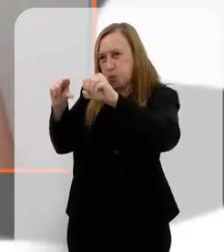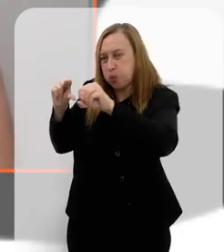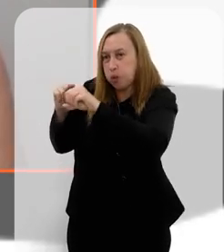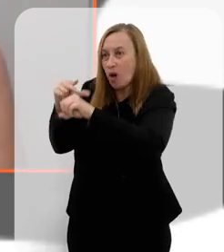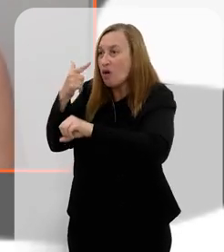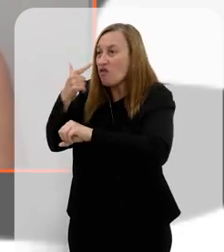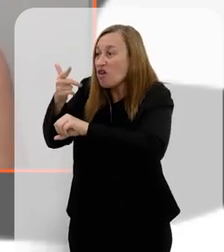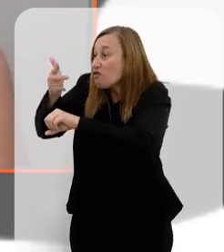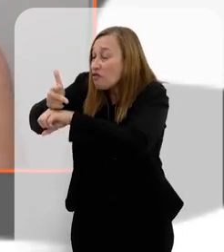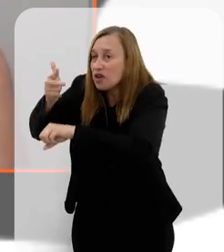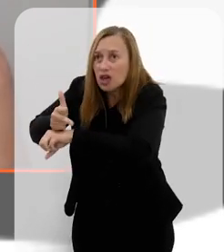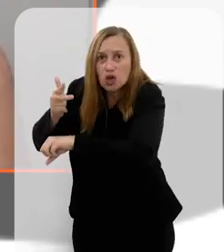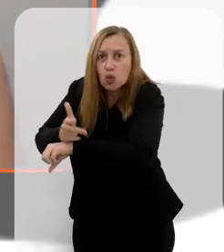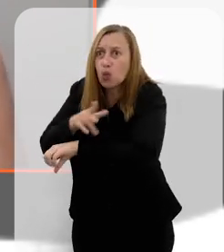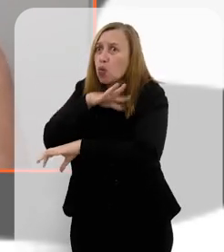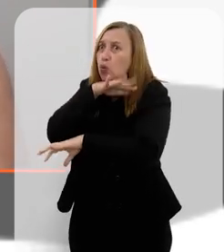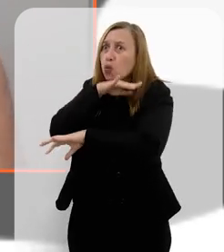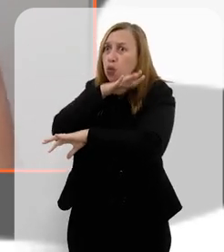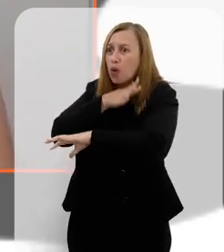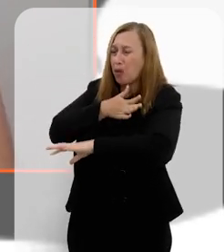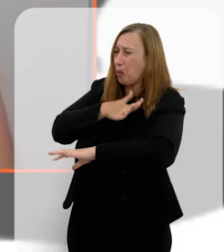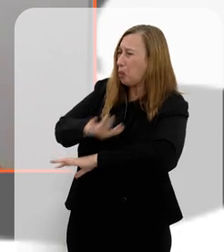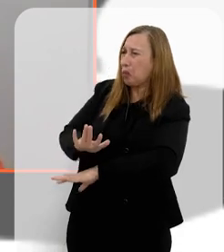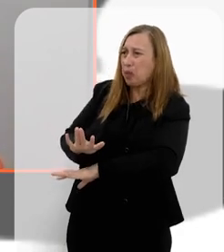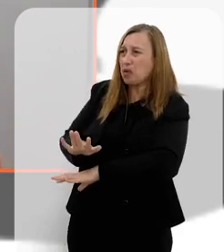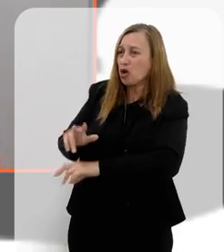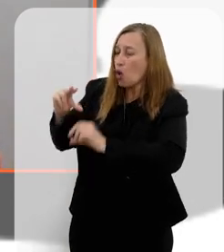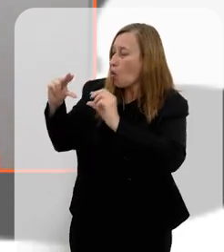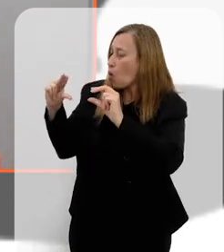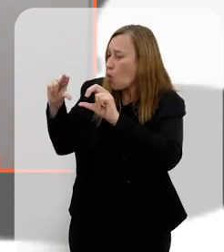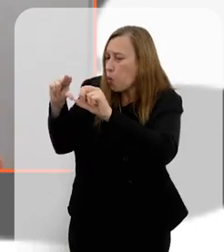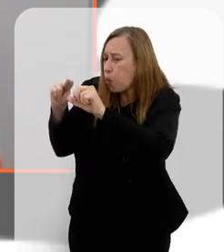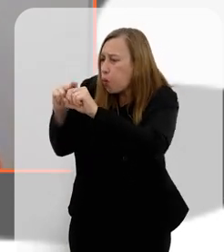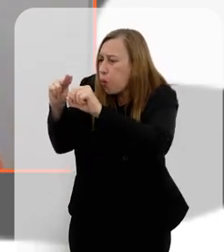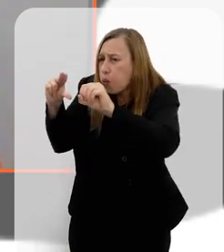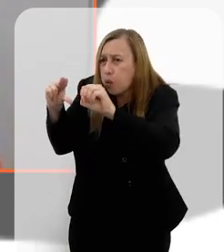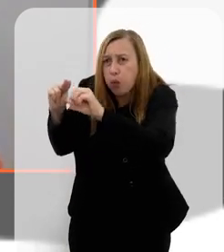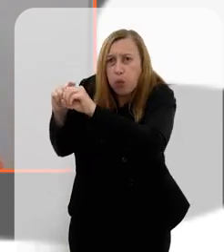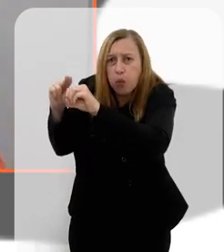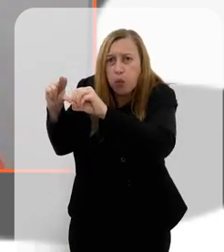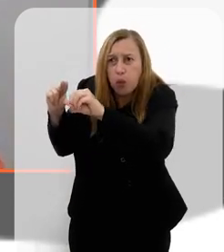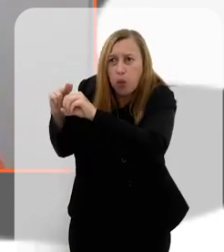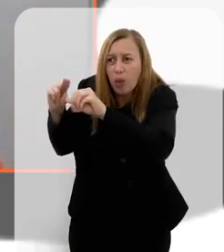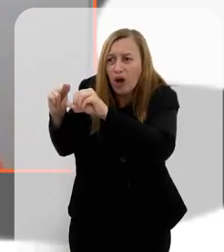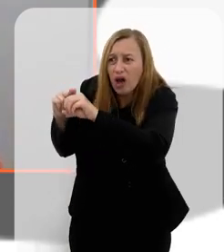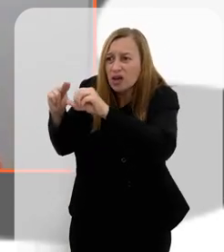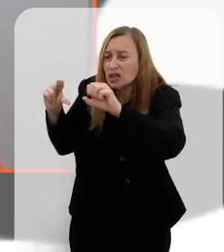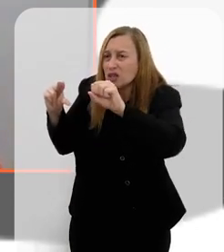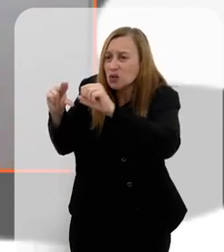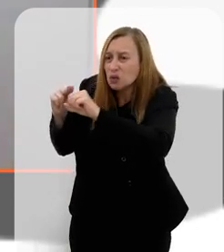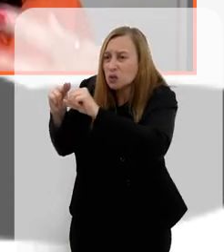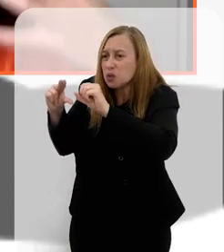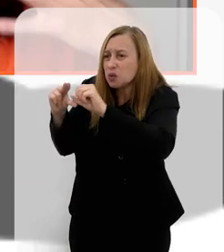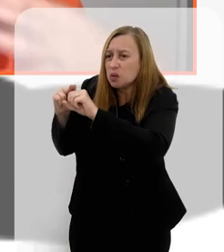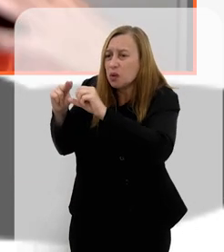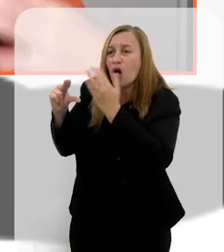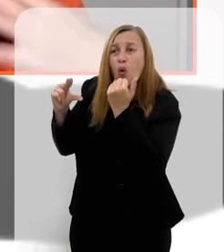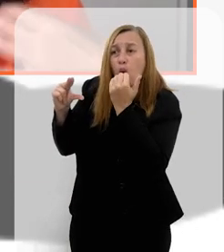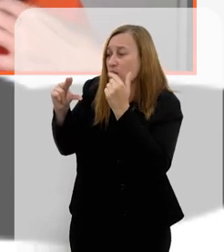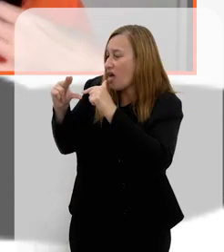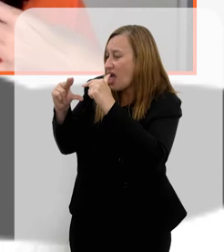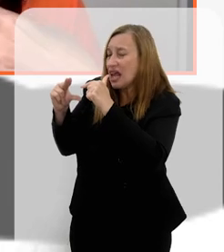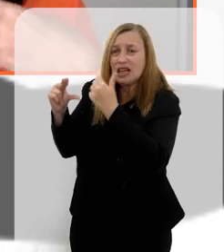vê vídeos horríveis do bicho lá com a boca aberta e com um cano sendo enfiado